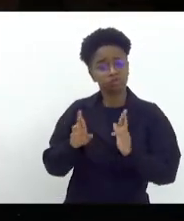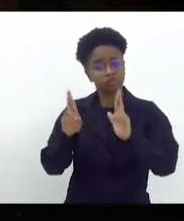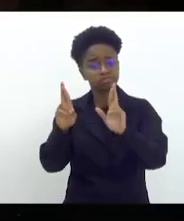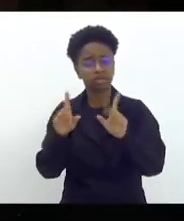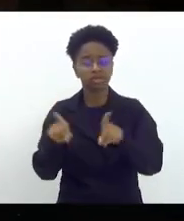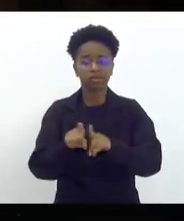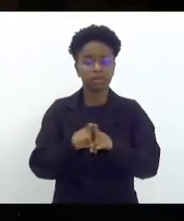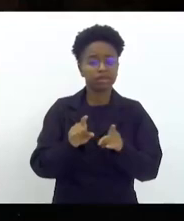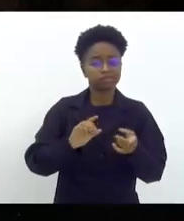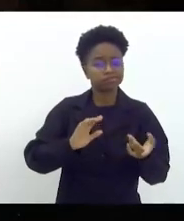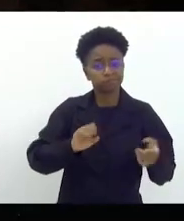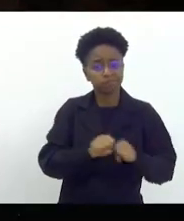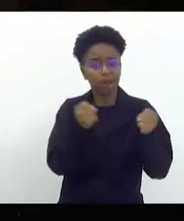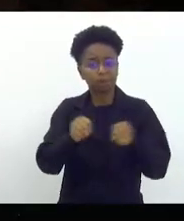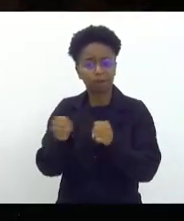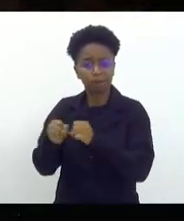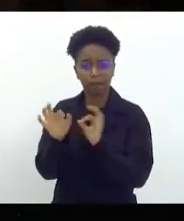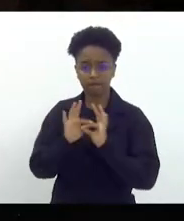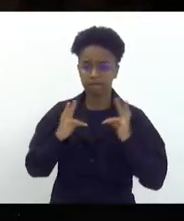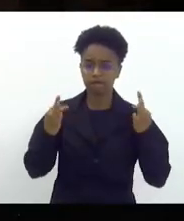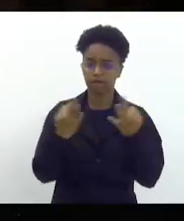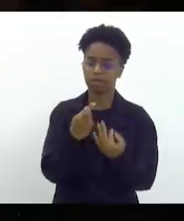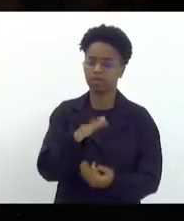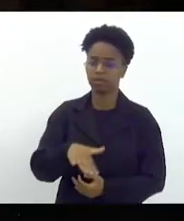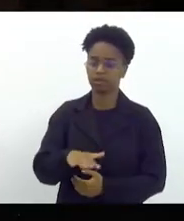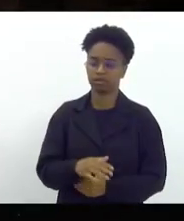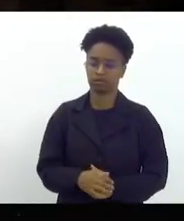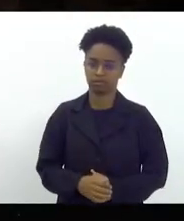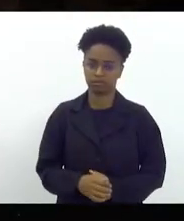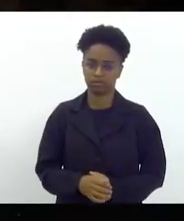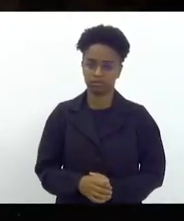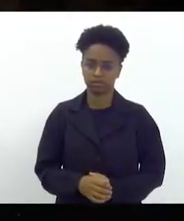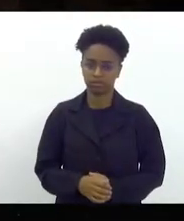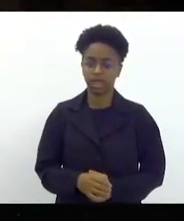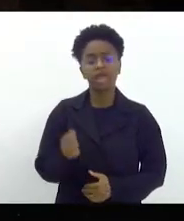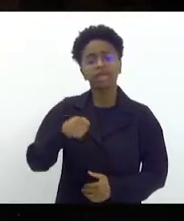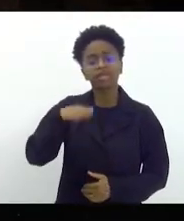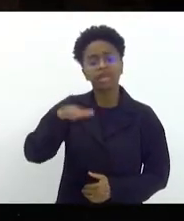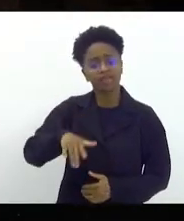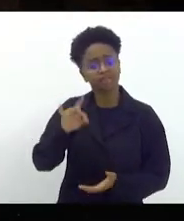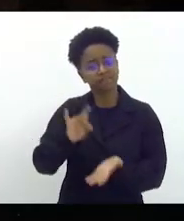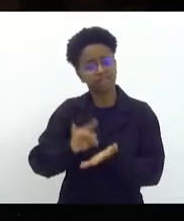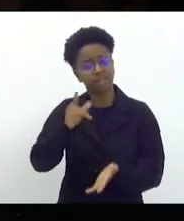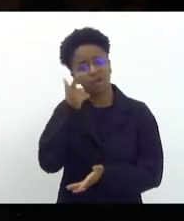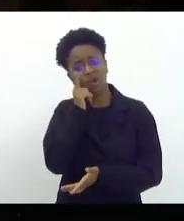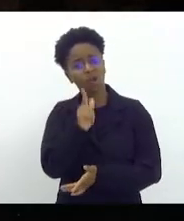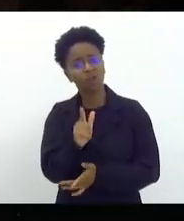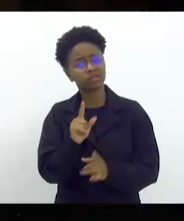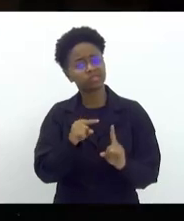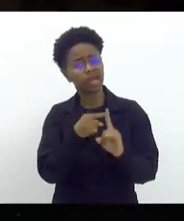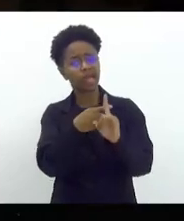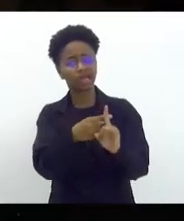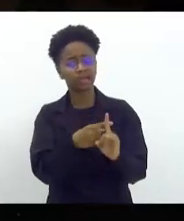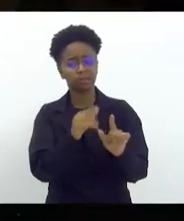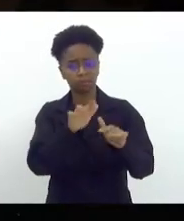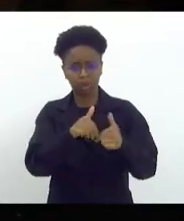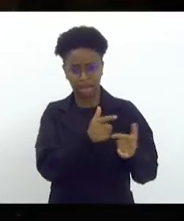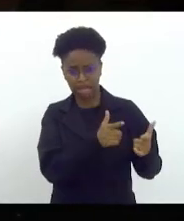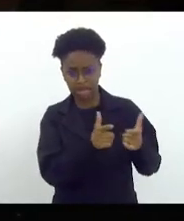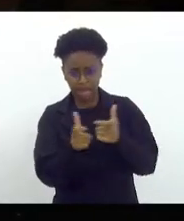desestruturam famílias inteiras quem ganha efetivamente com essa guerra as